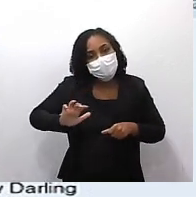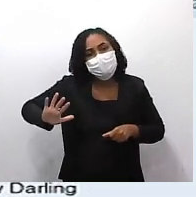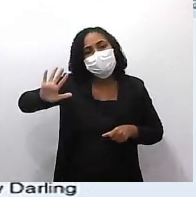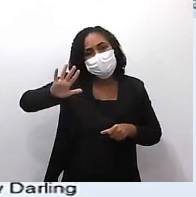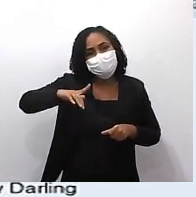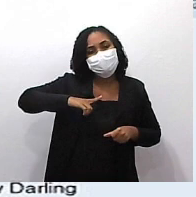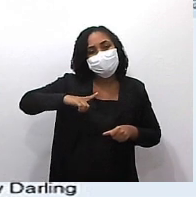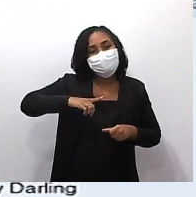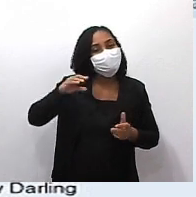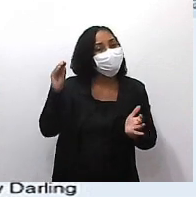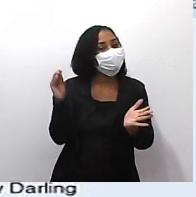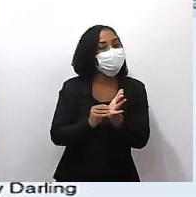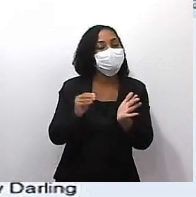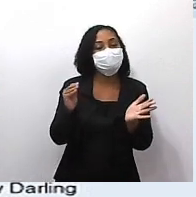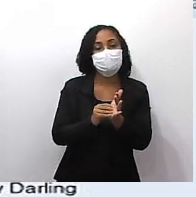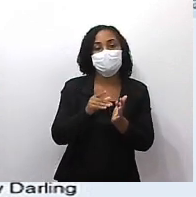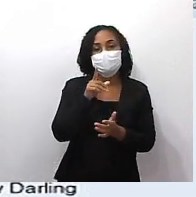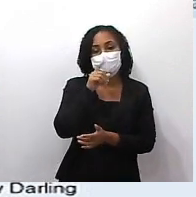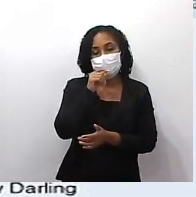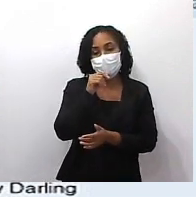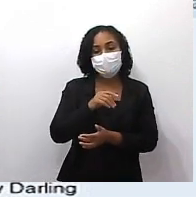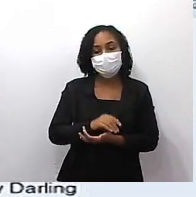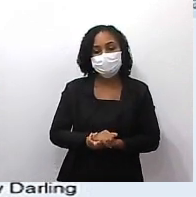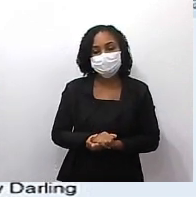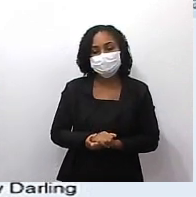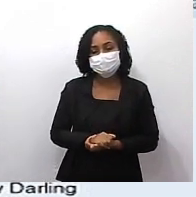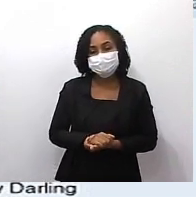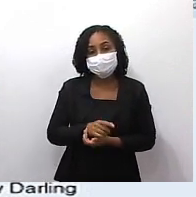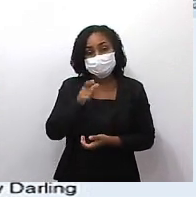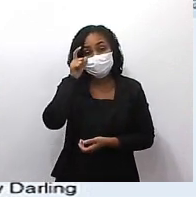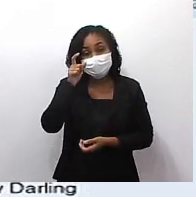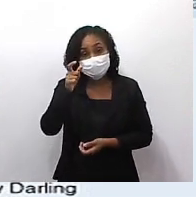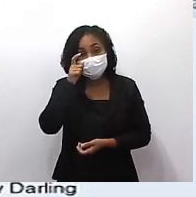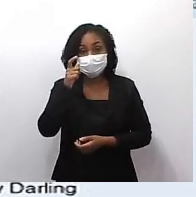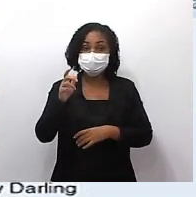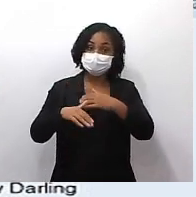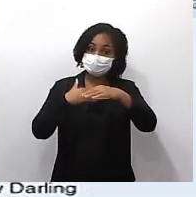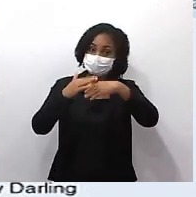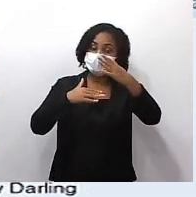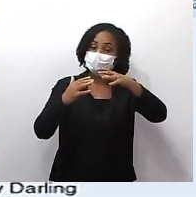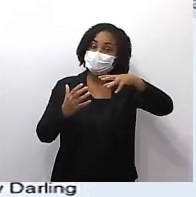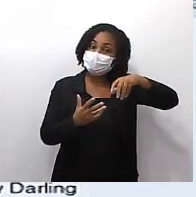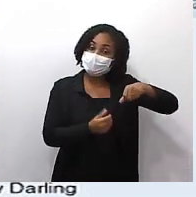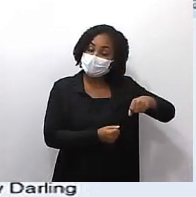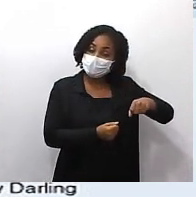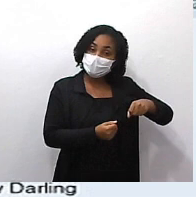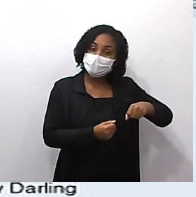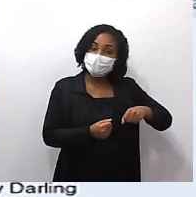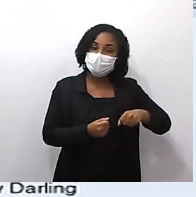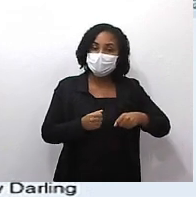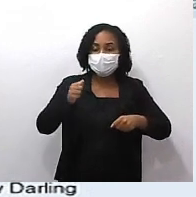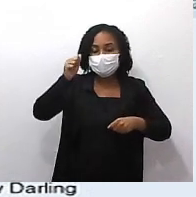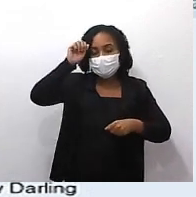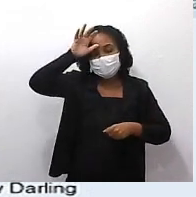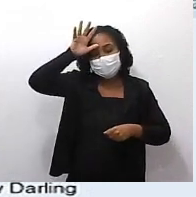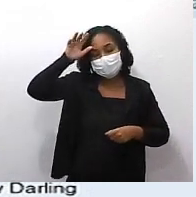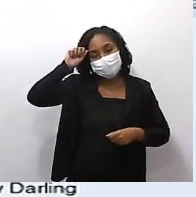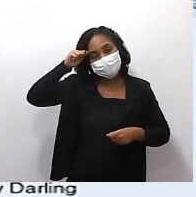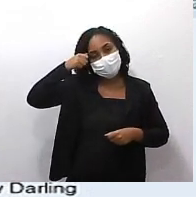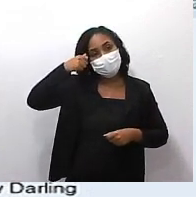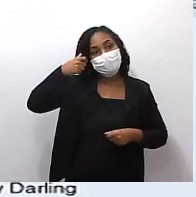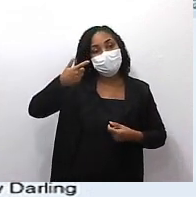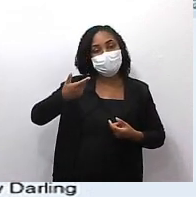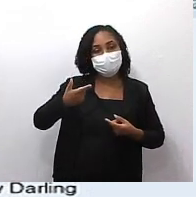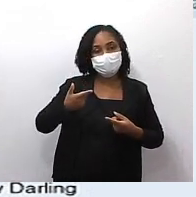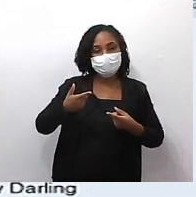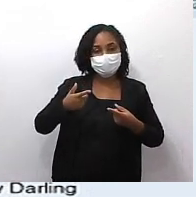que tem escassez de água, perceba, né? Interessante, porque é um dos lugares mais desenvolvidos do planeta. A África, a gente tem uma falsa sensação, por